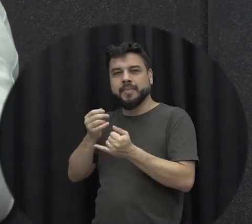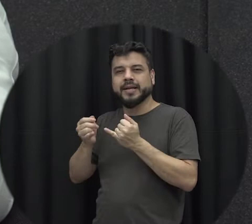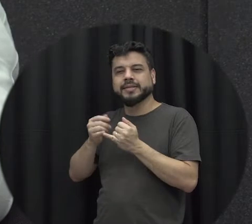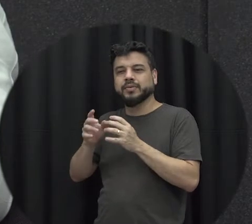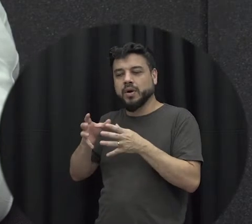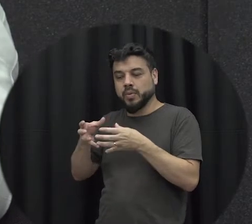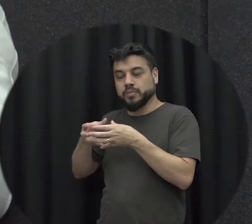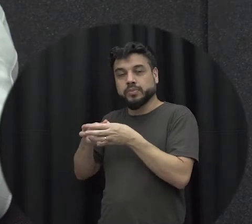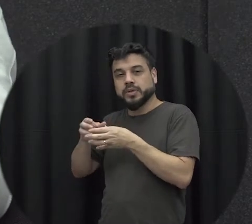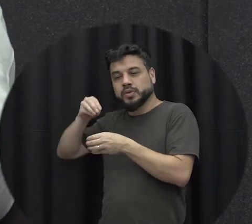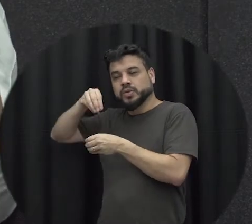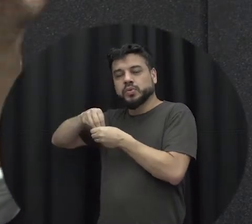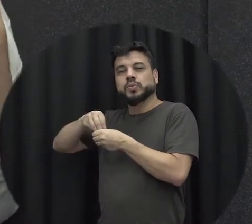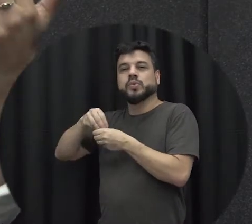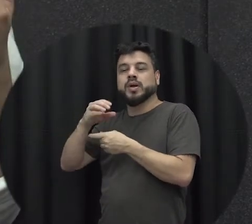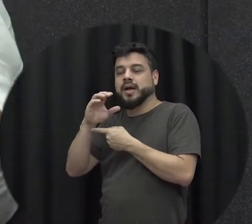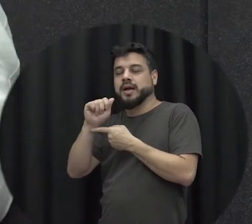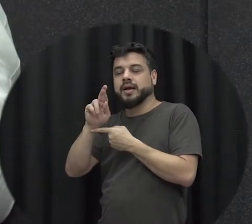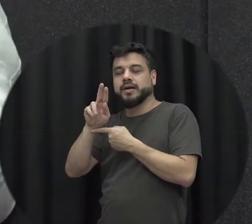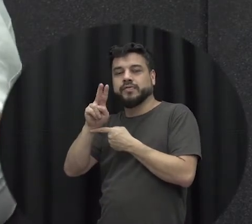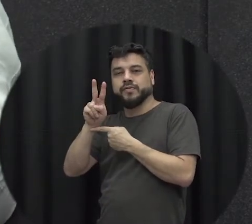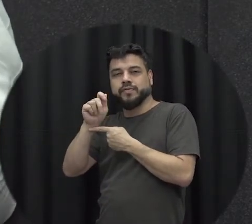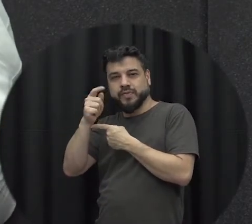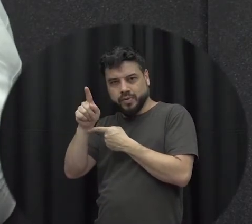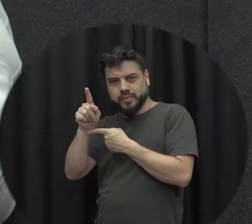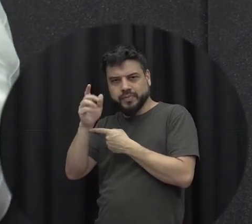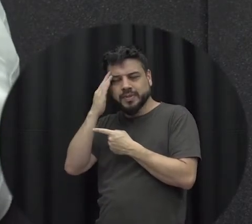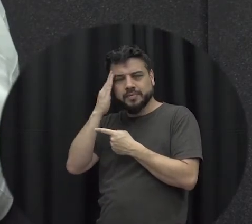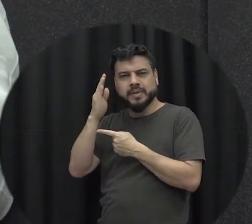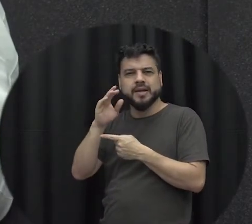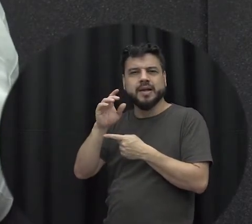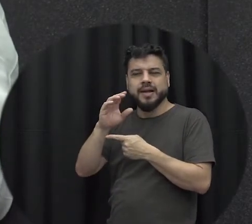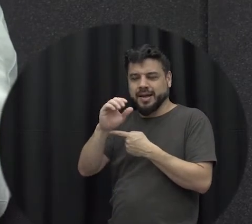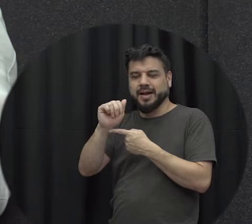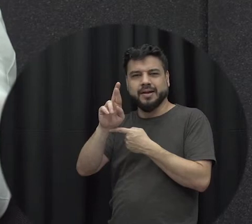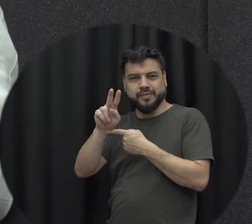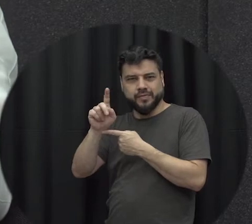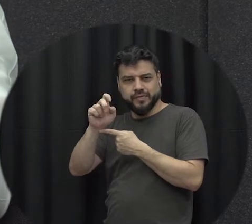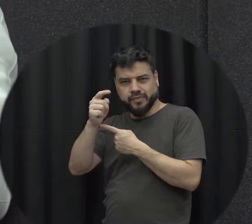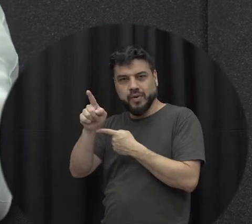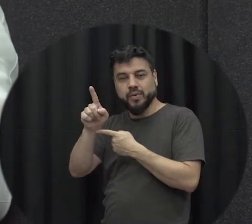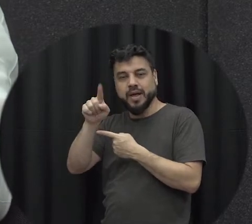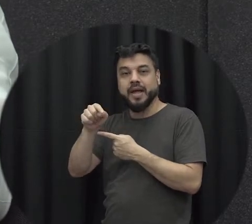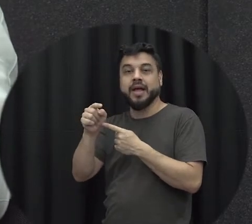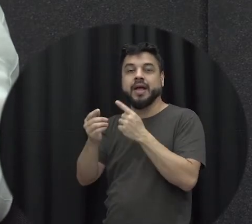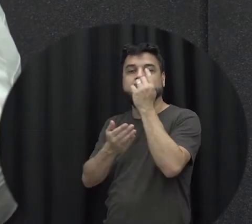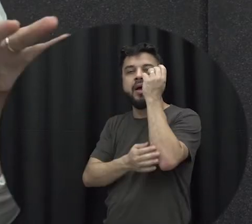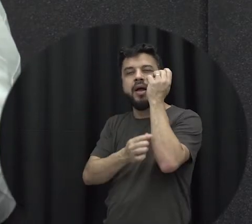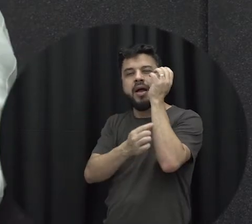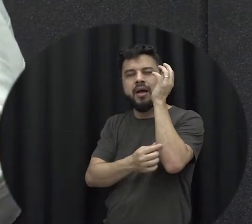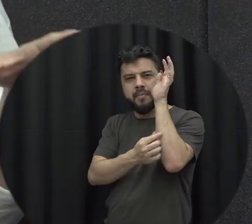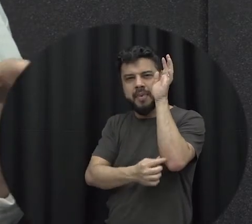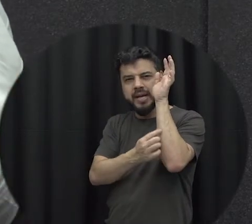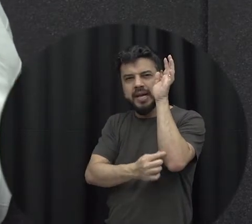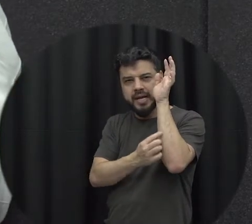carvão. O carvão que a gente usa na churrasqueira, né, é uma madeira. Uhum. Esse daí a gente chama de carvão ativado. Ele